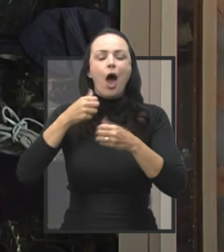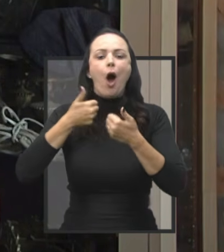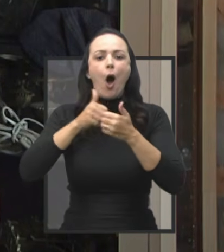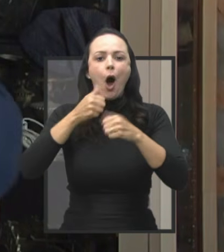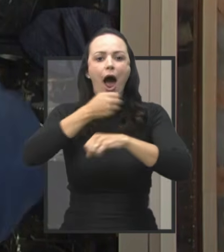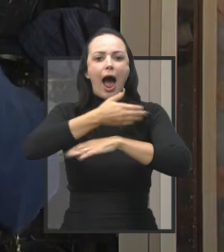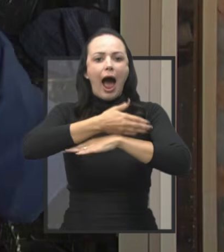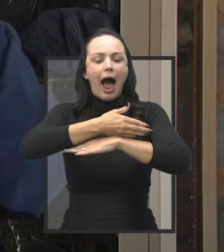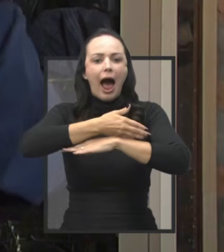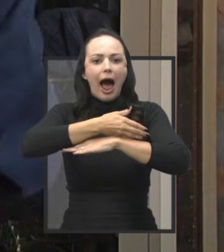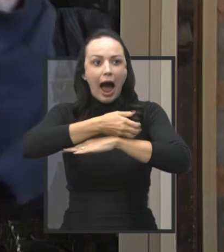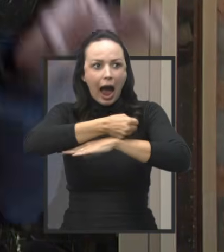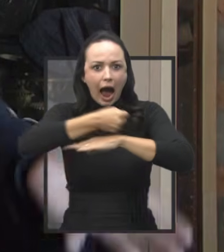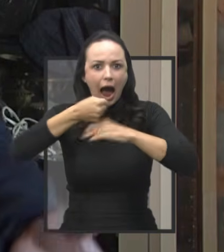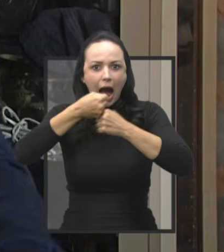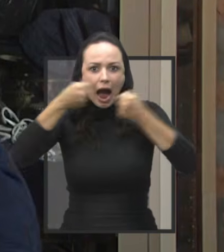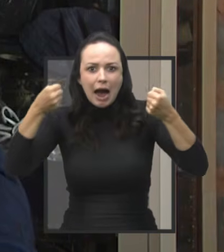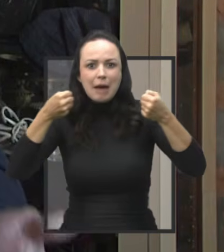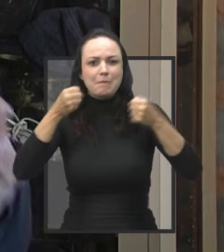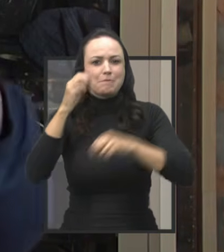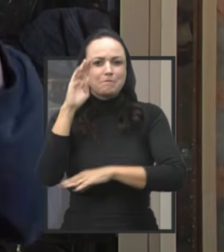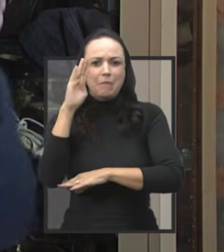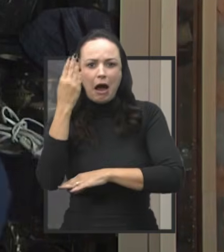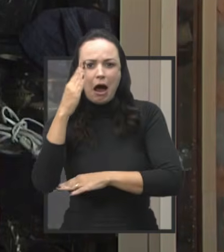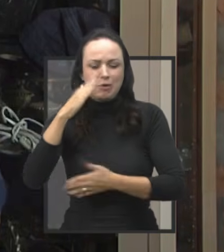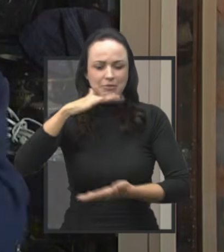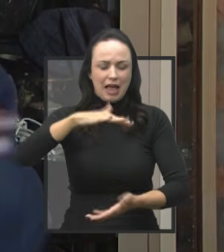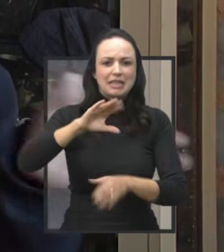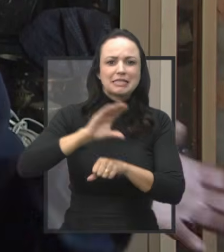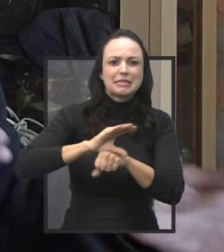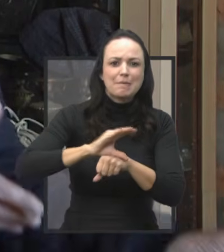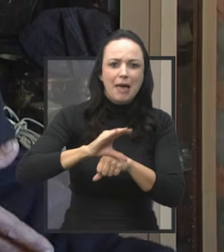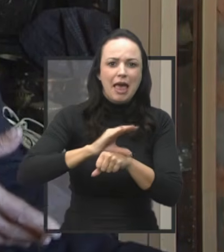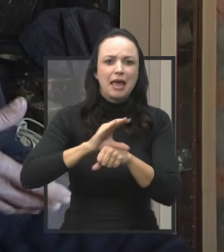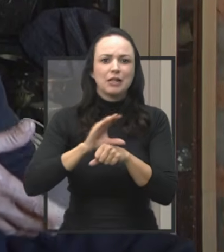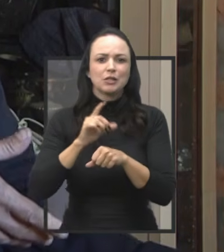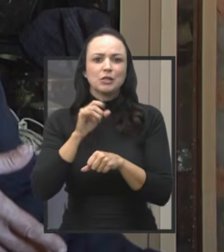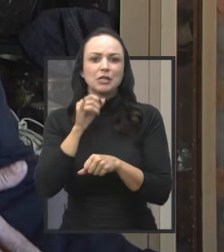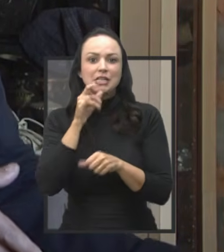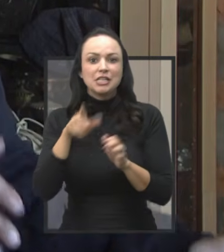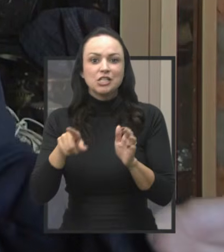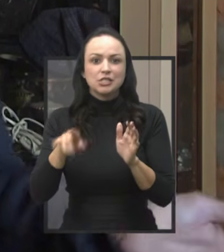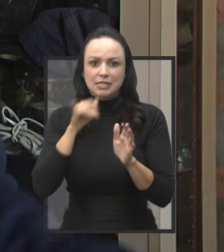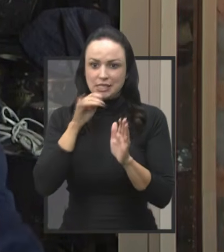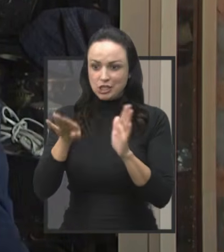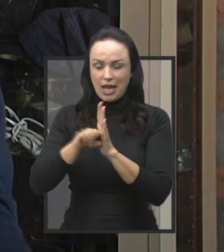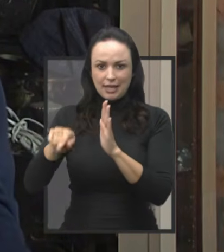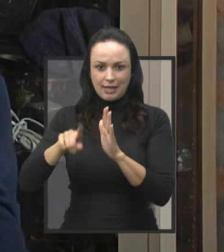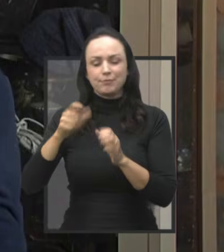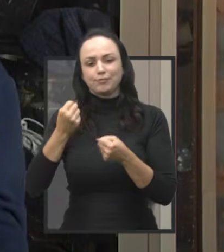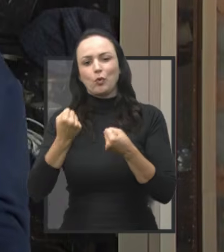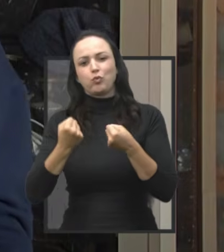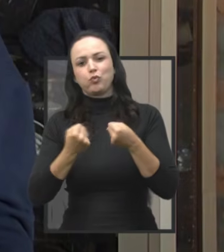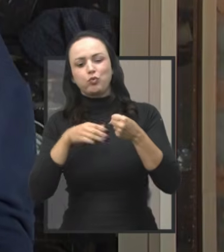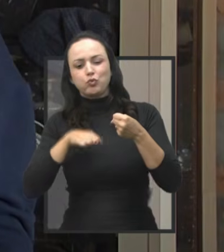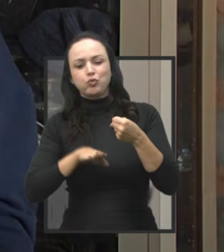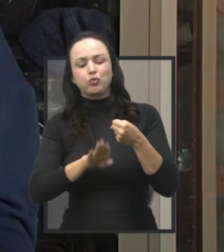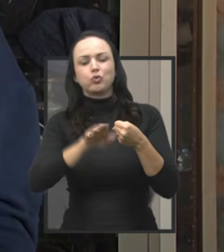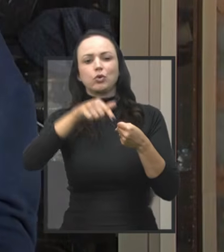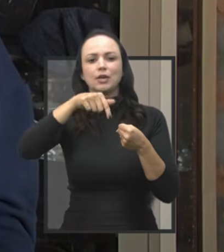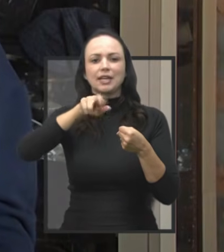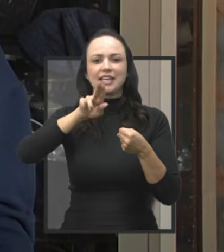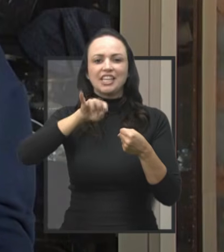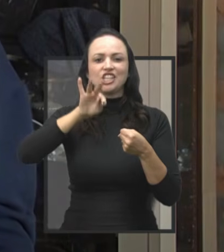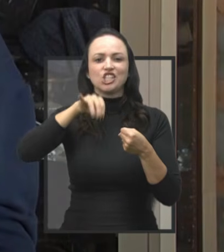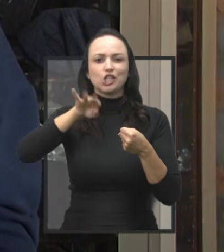e entrava craibo, entrava saco de cimento. Quando esse não chegava até aqui, aí você subia a Quintino, que a gente